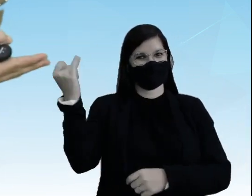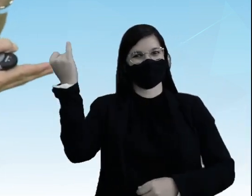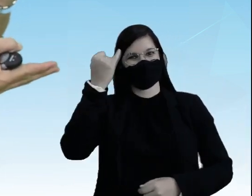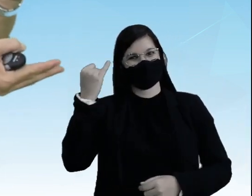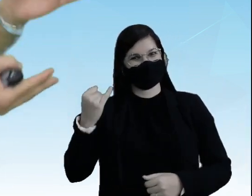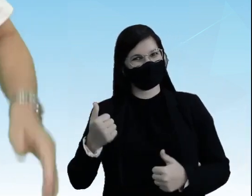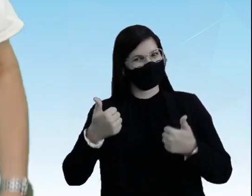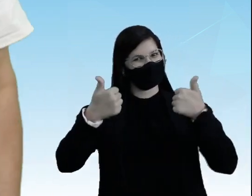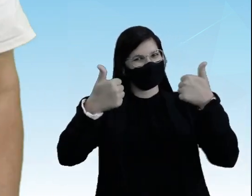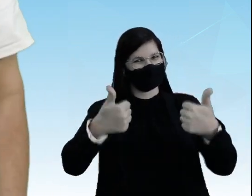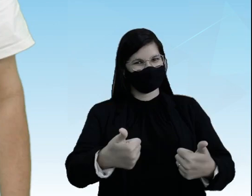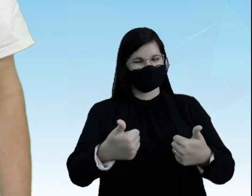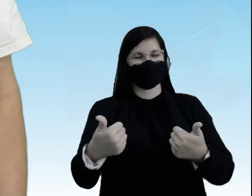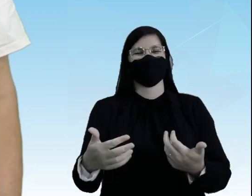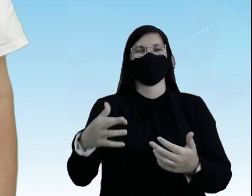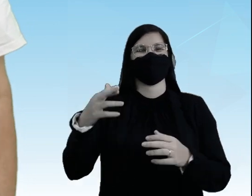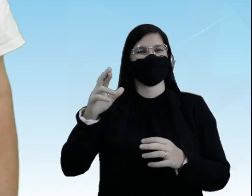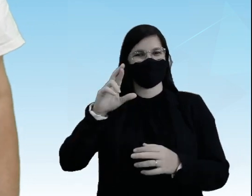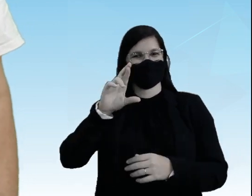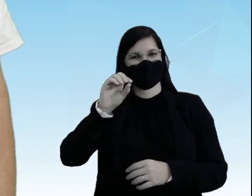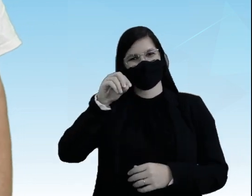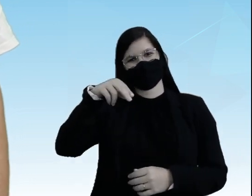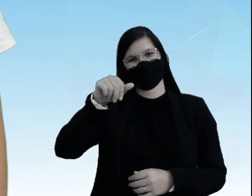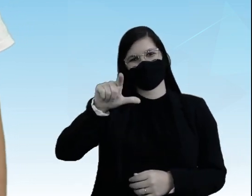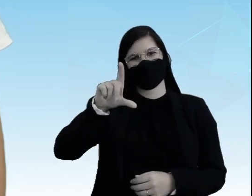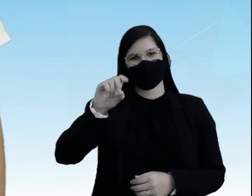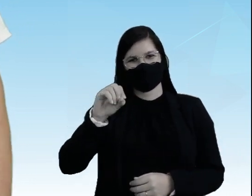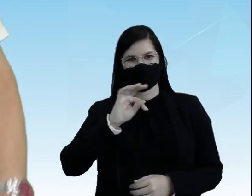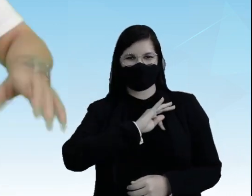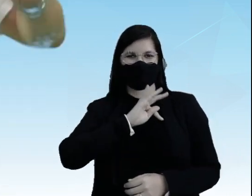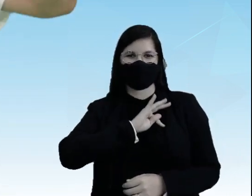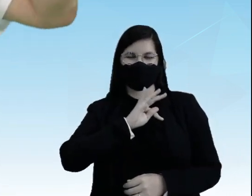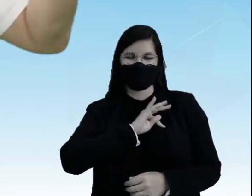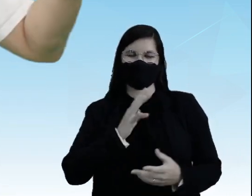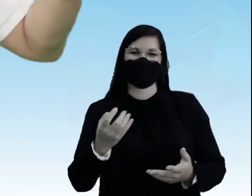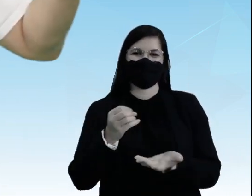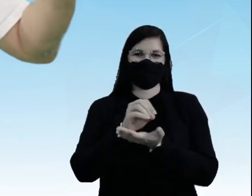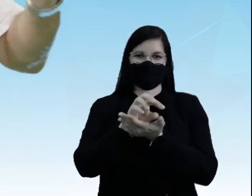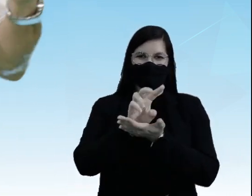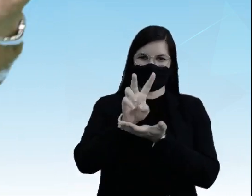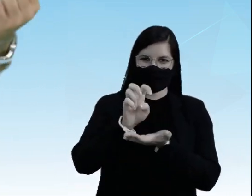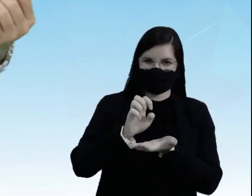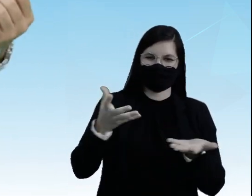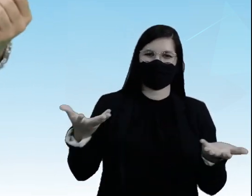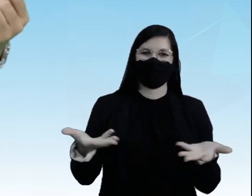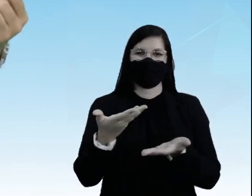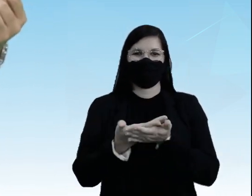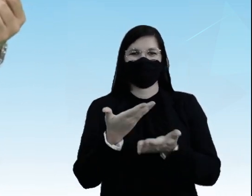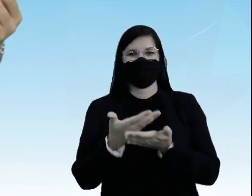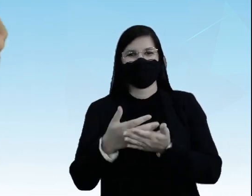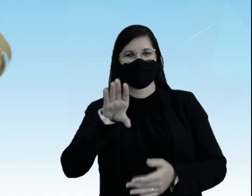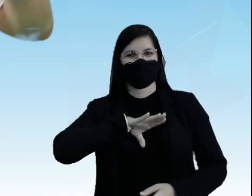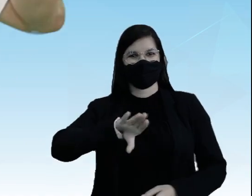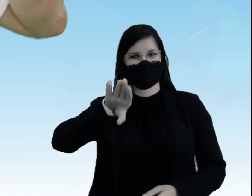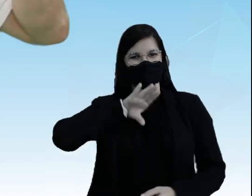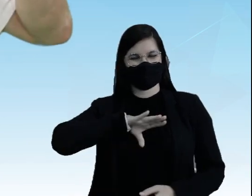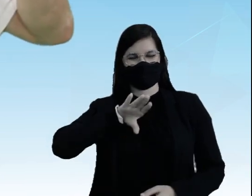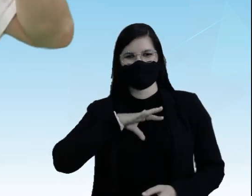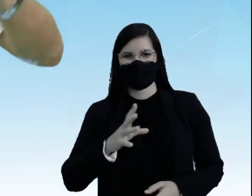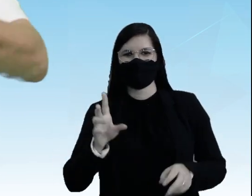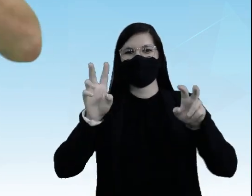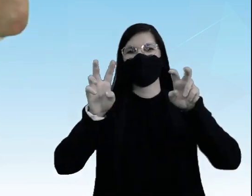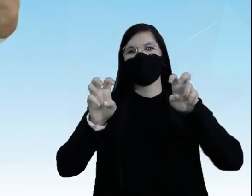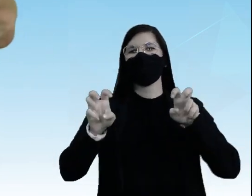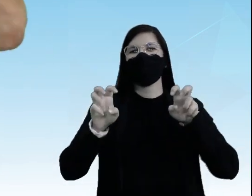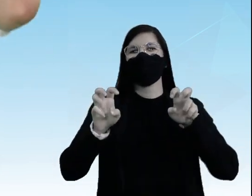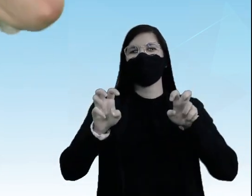Magna Reis e Ronaldo, o captador aqui do som e da imagem do EducaPE, vamos ter uma aula de português sobre o